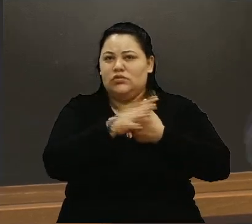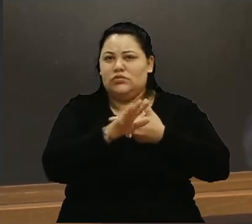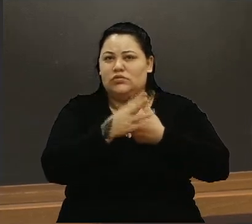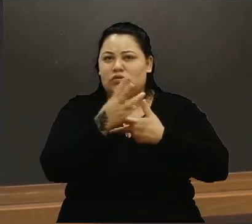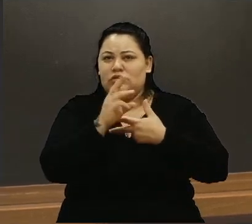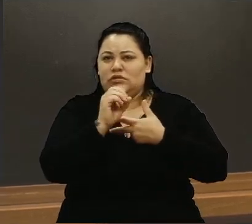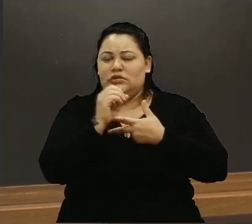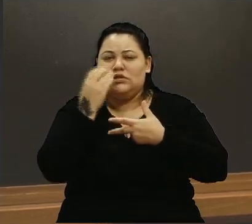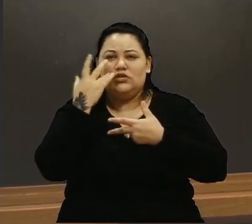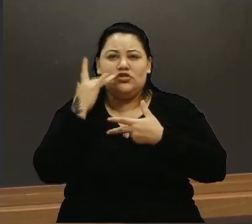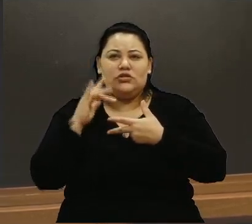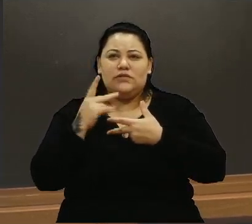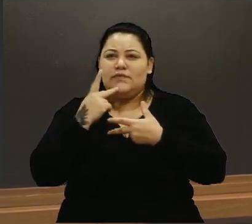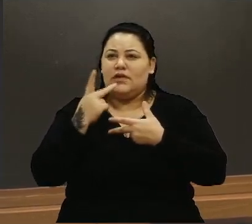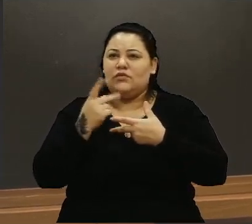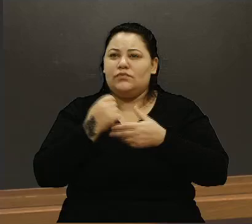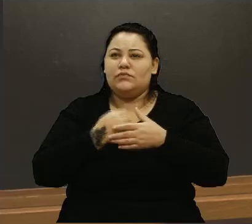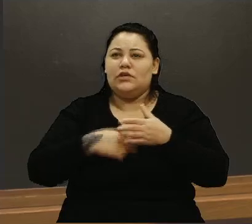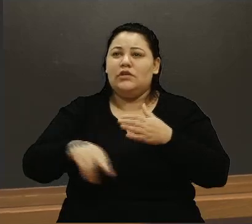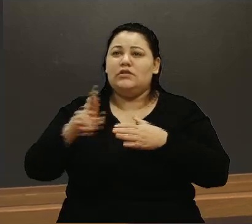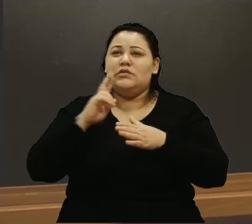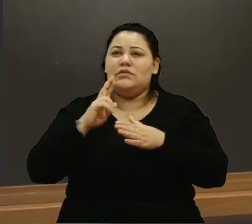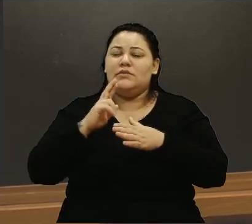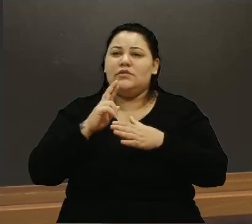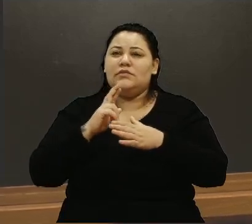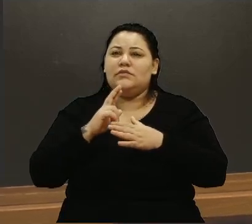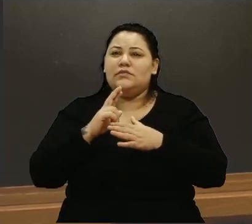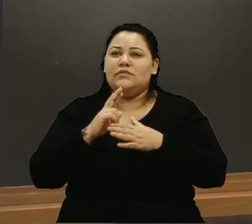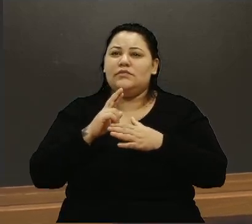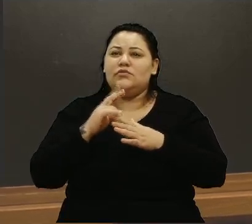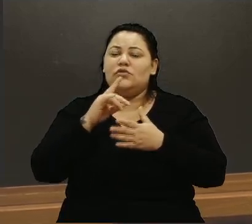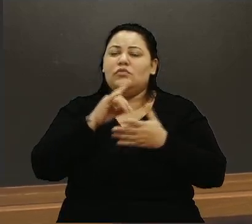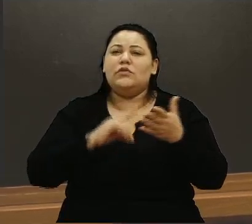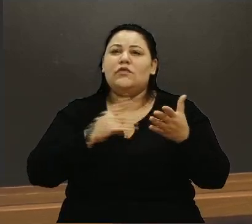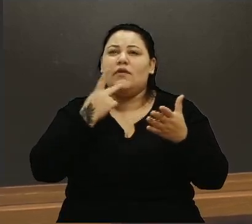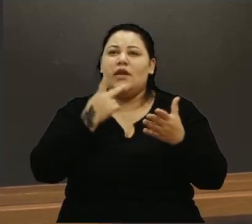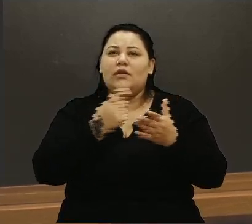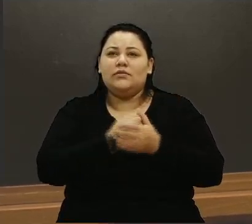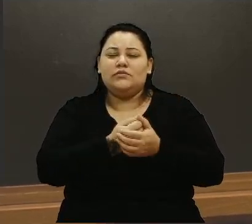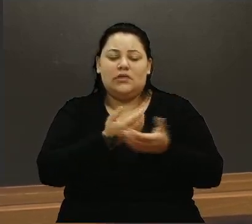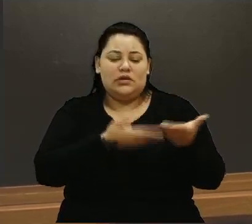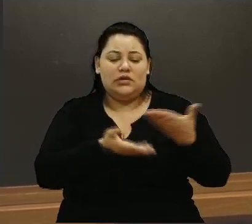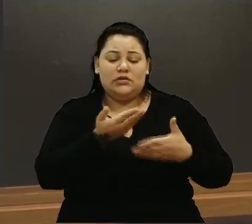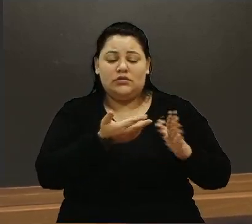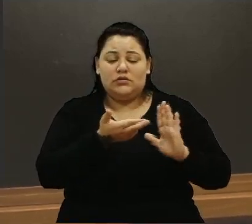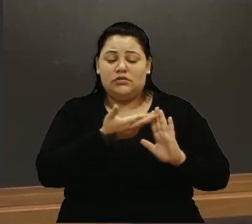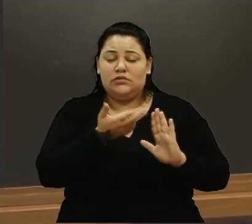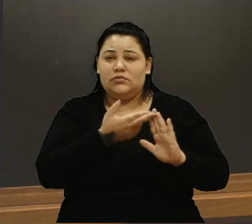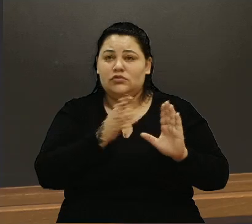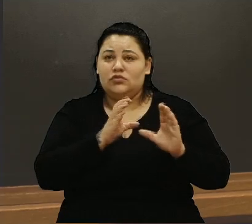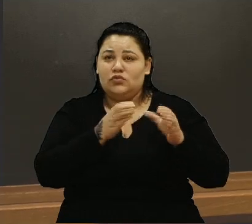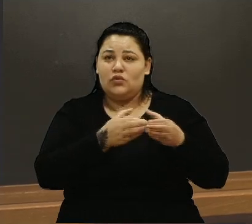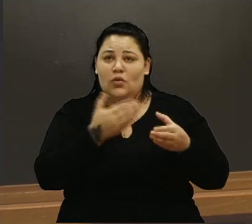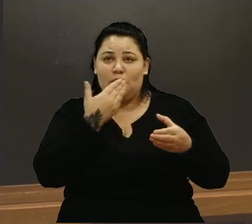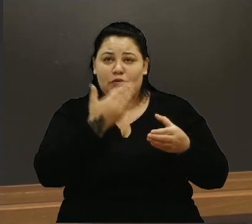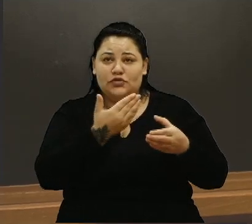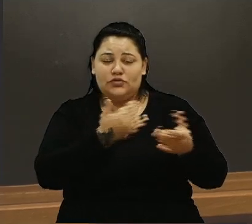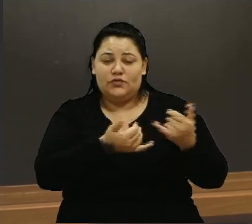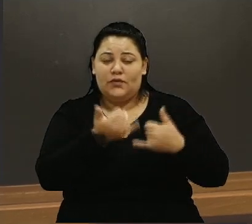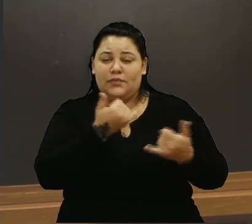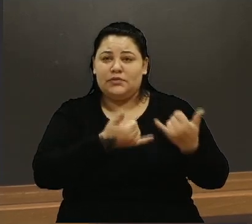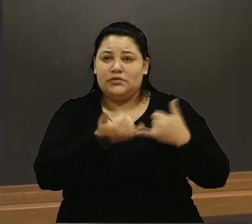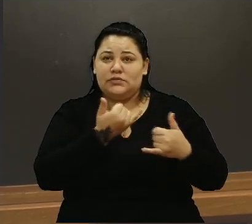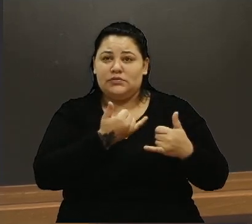debateu. Recebi o retorno, é um ofício falando, atendendo o requerimento de autoria coletiva que solicita